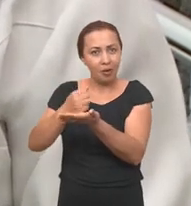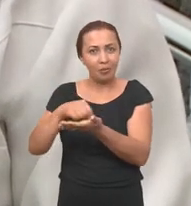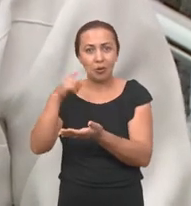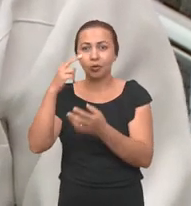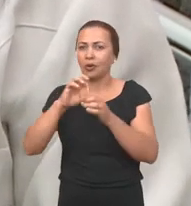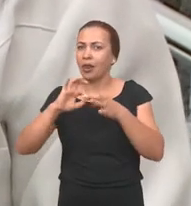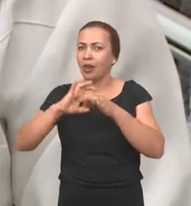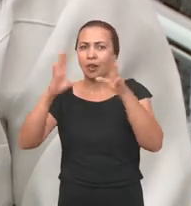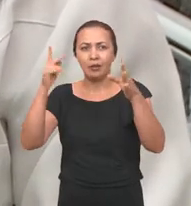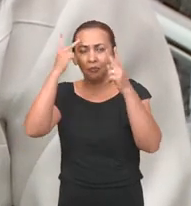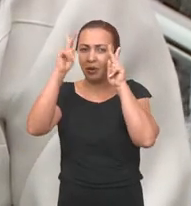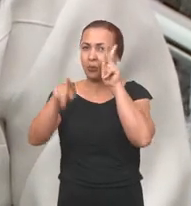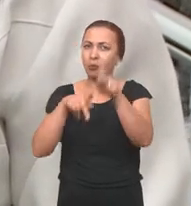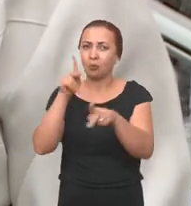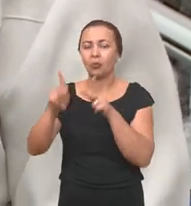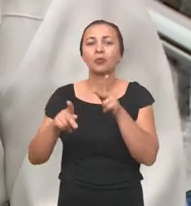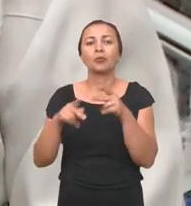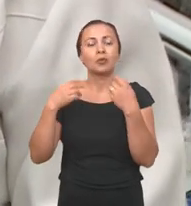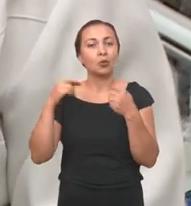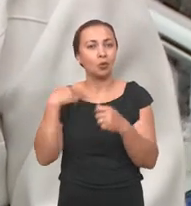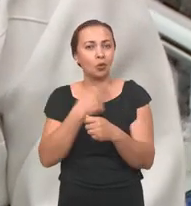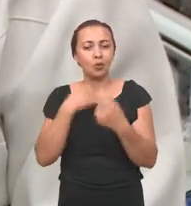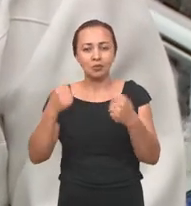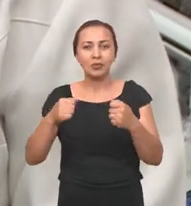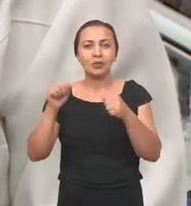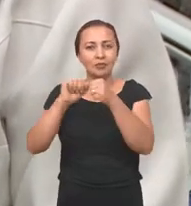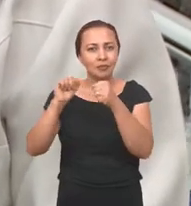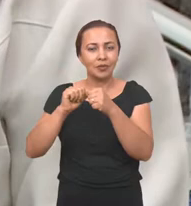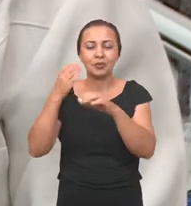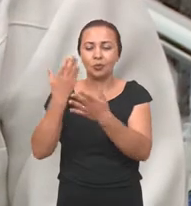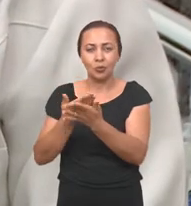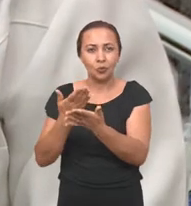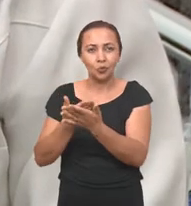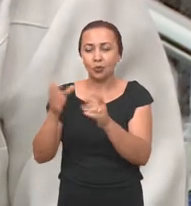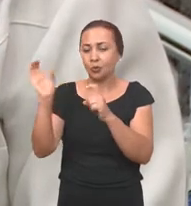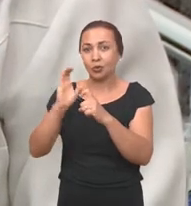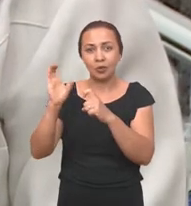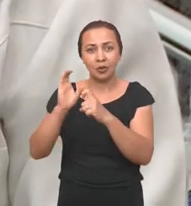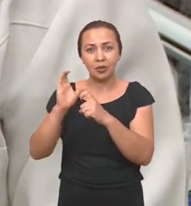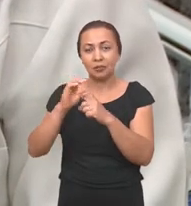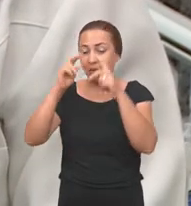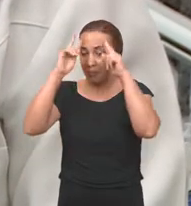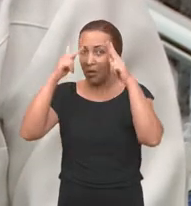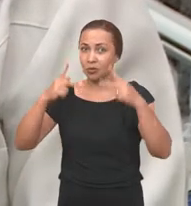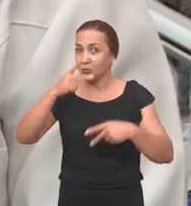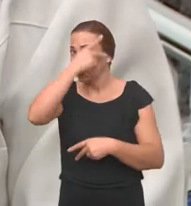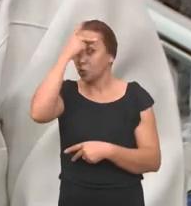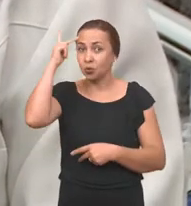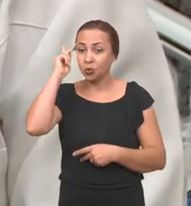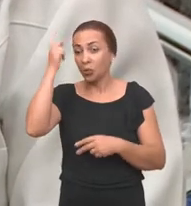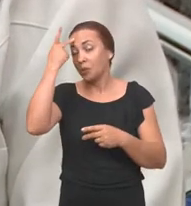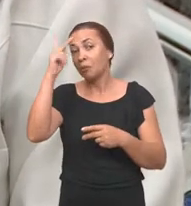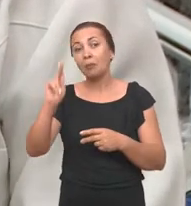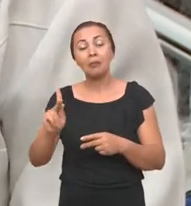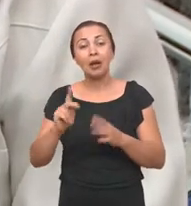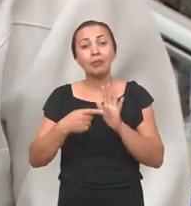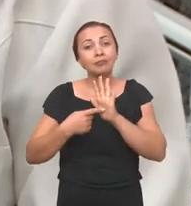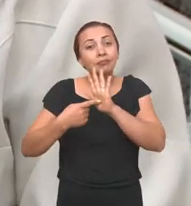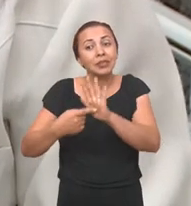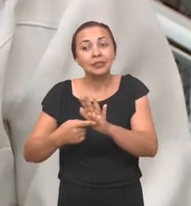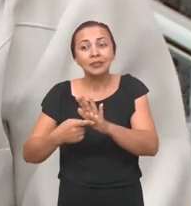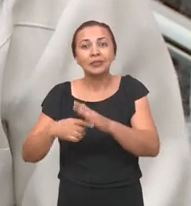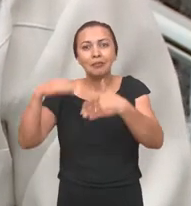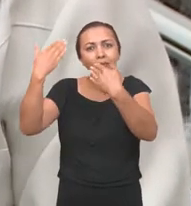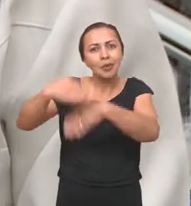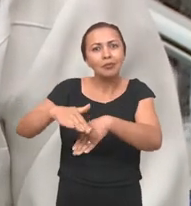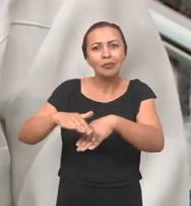medicamento disponível para a população é que a gente realize esses estudos clínicos em humanos para comprovar